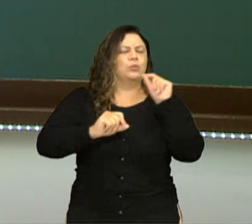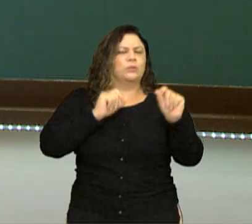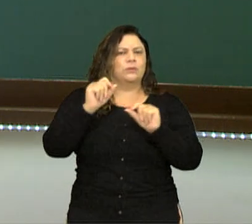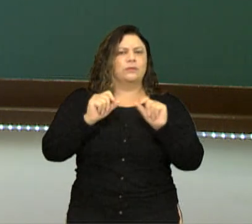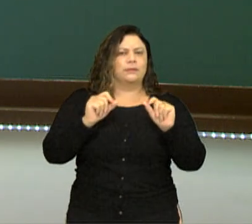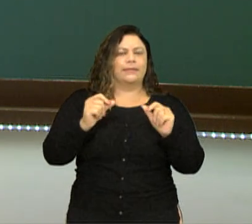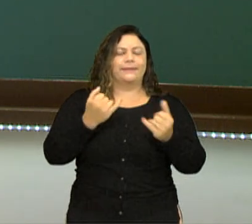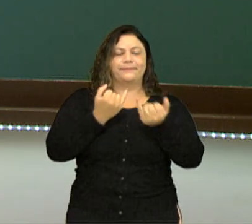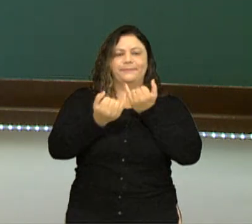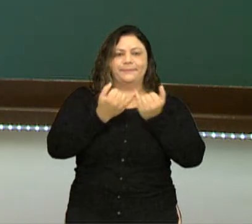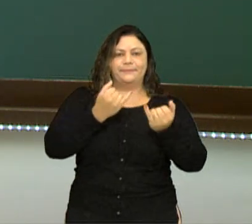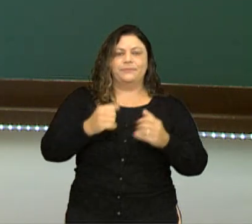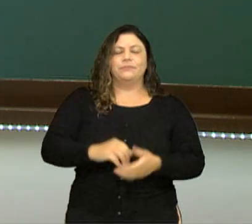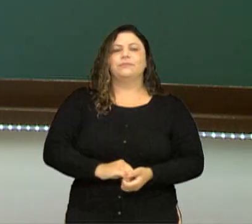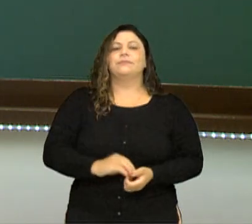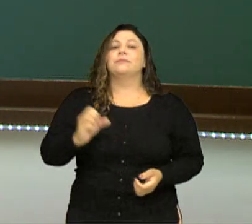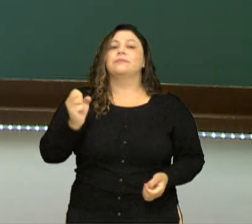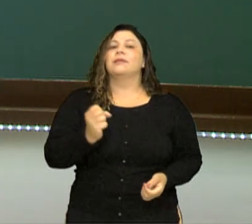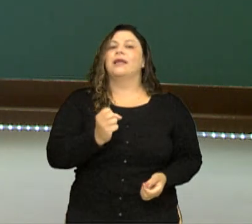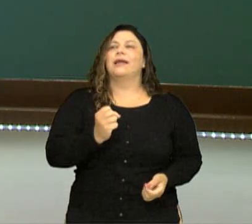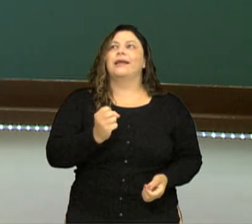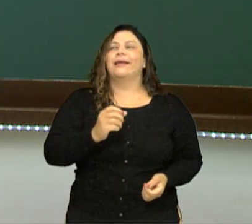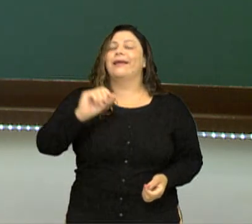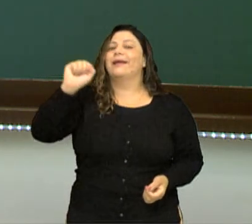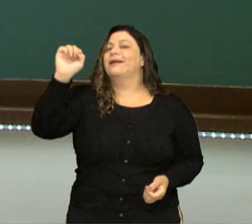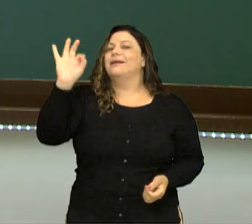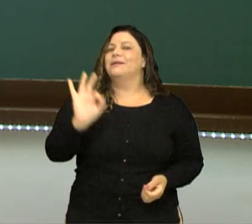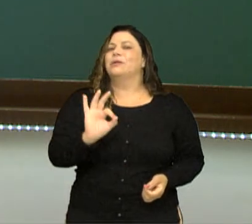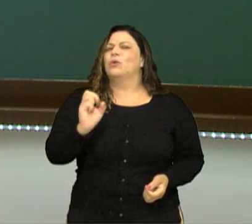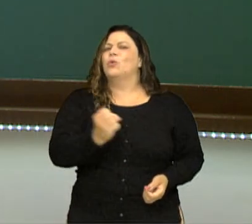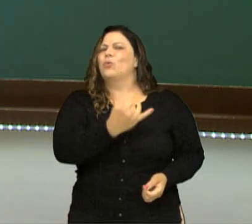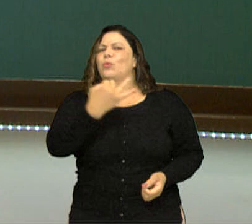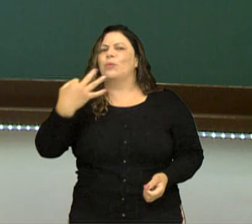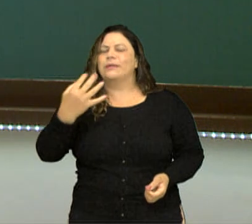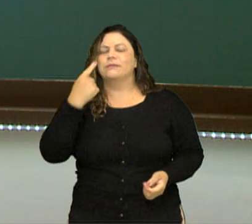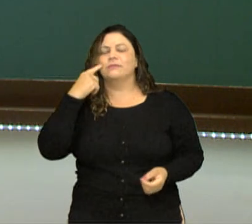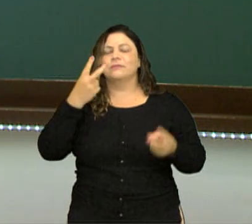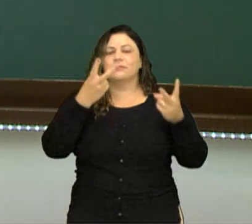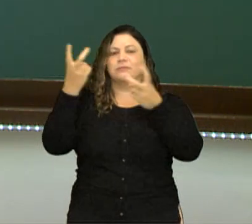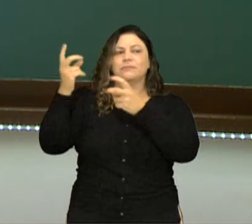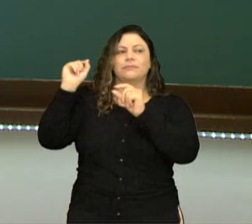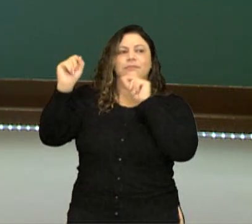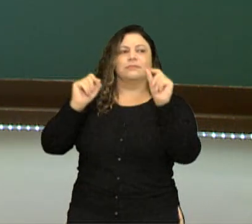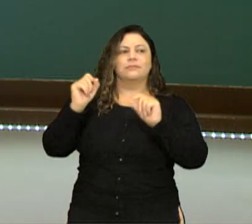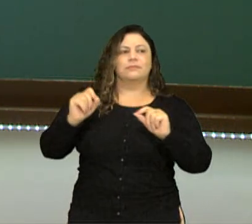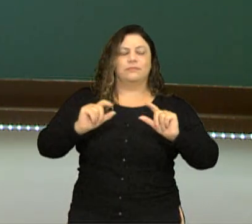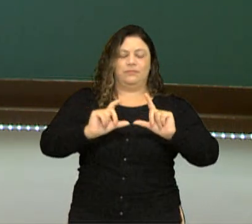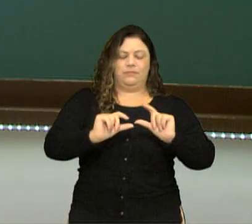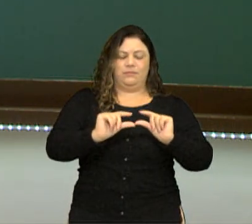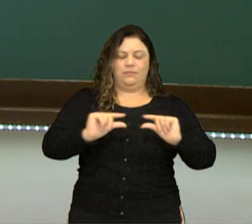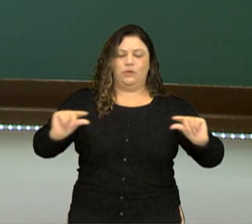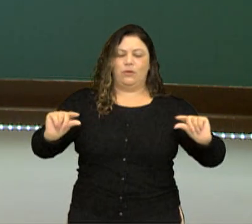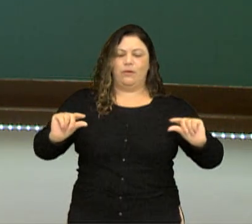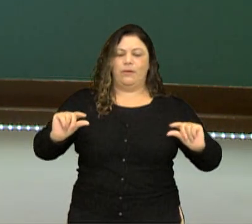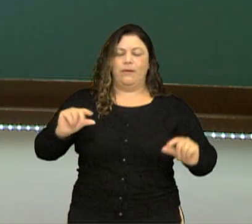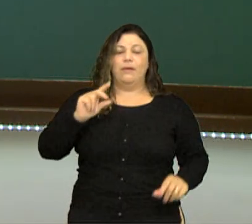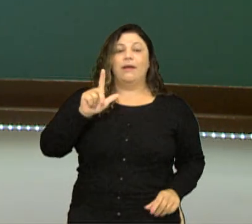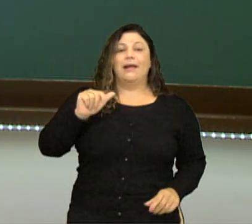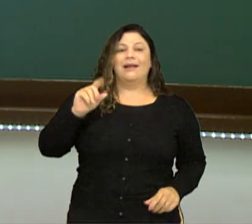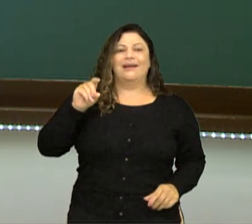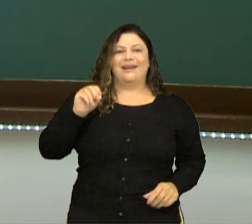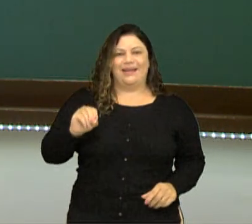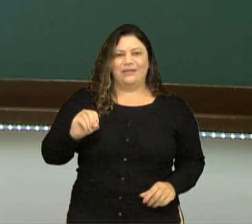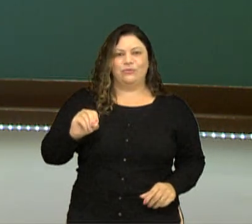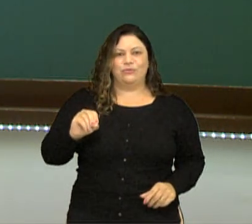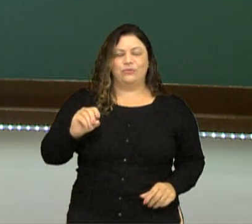monta as proporções. Como assim as proporções? Você pega lá o lado maior,